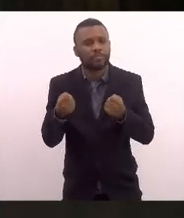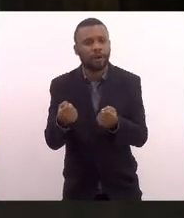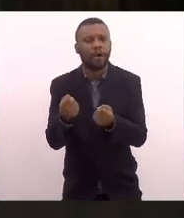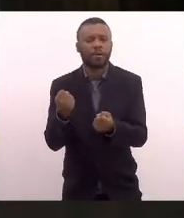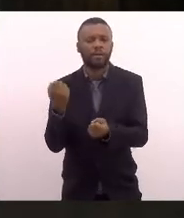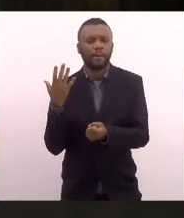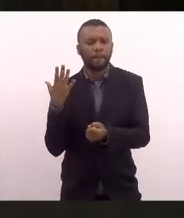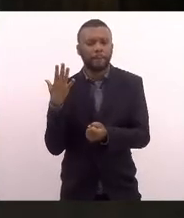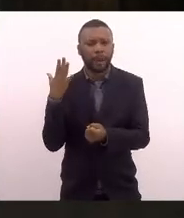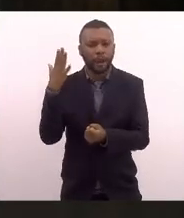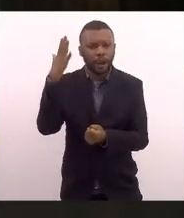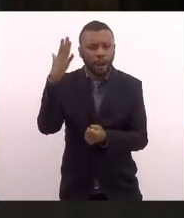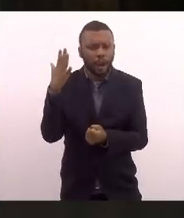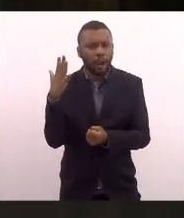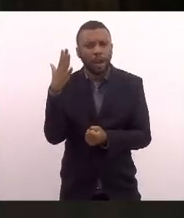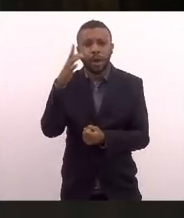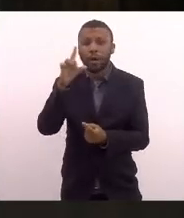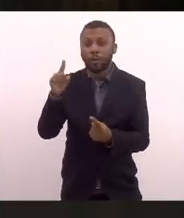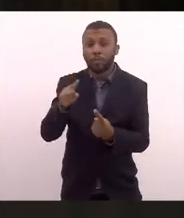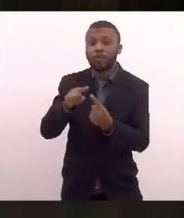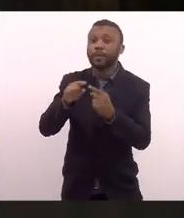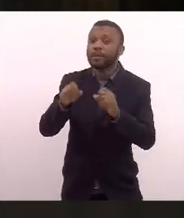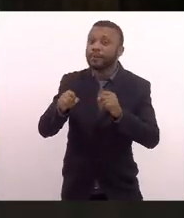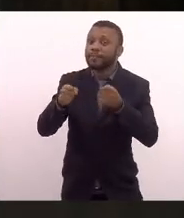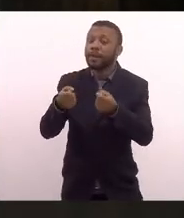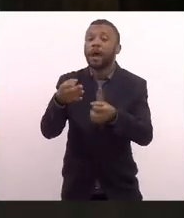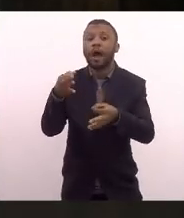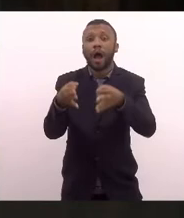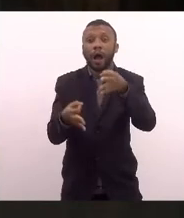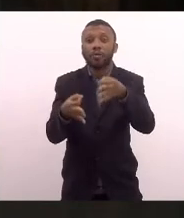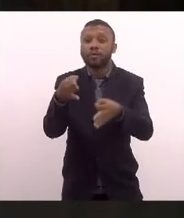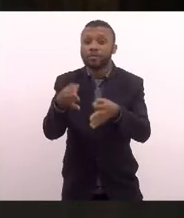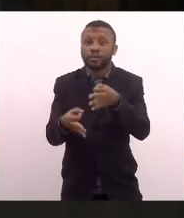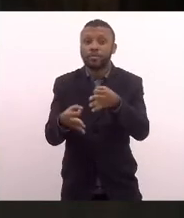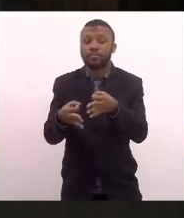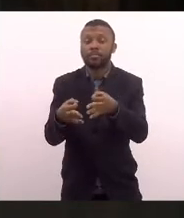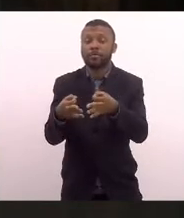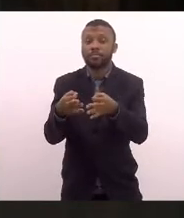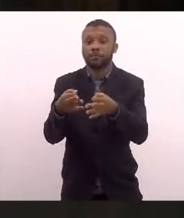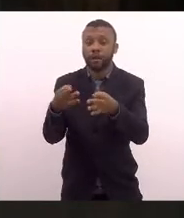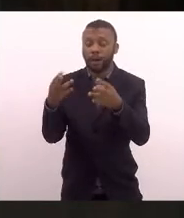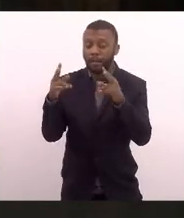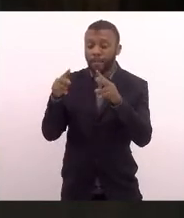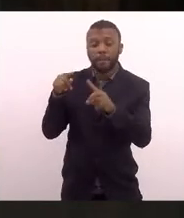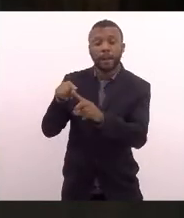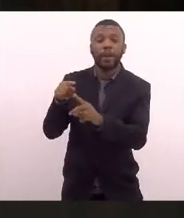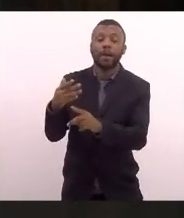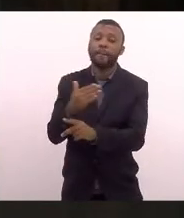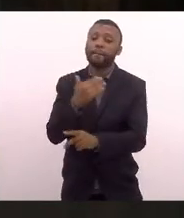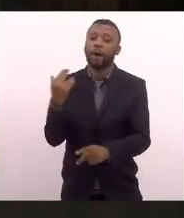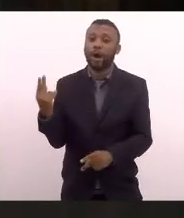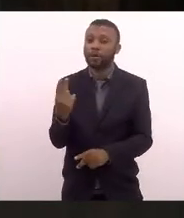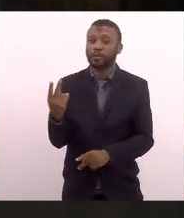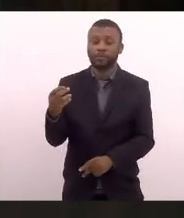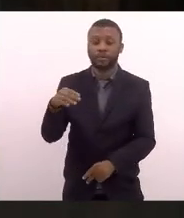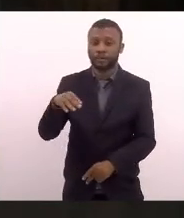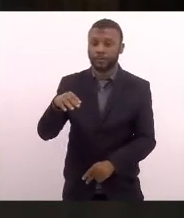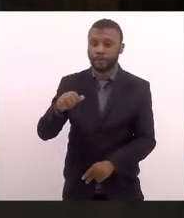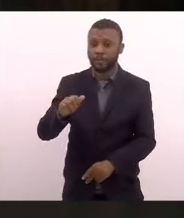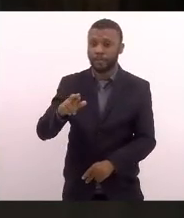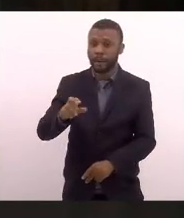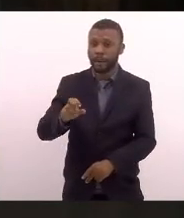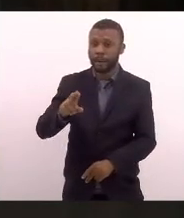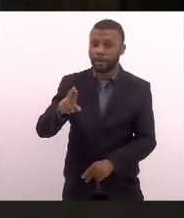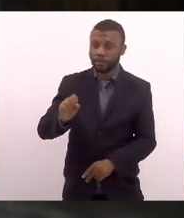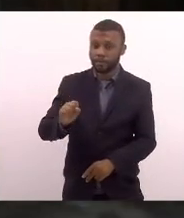gente defender a justiça pela morte de Marcos e Edma Valadão. Será o julgamento, e eu peço a